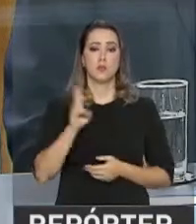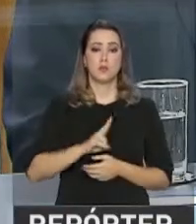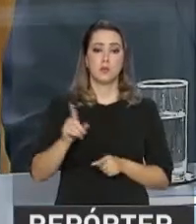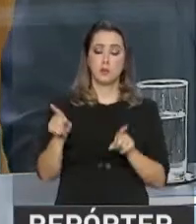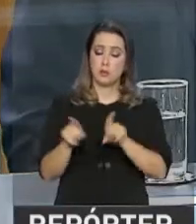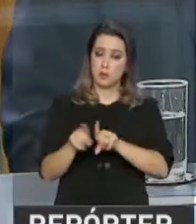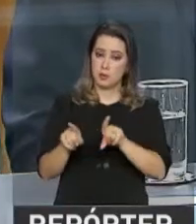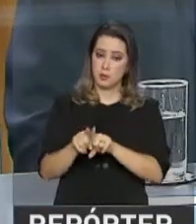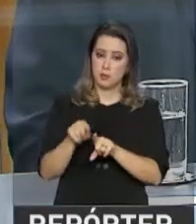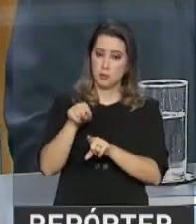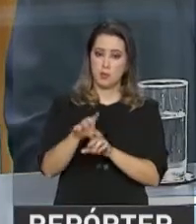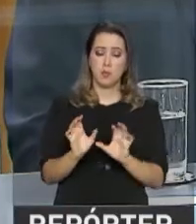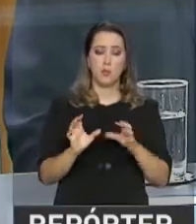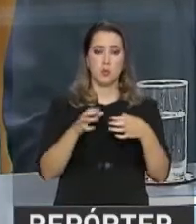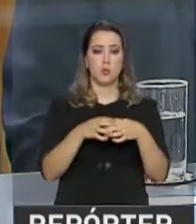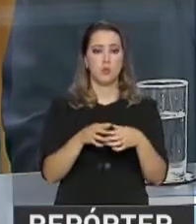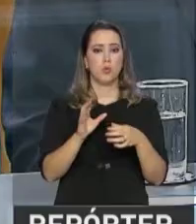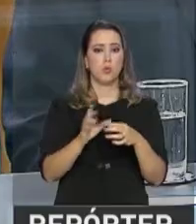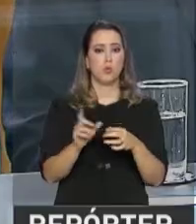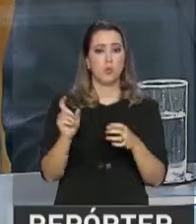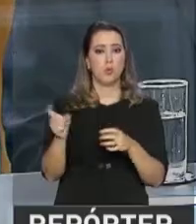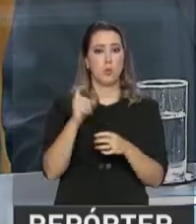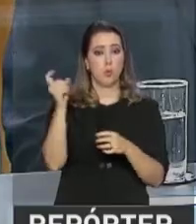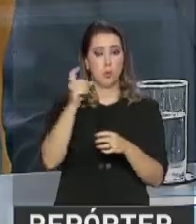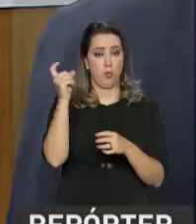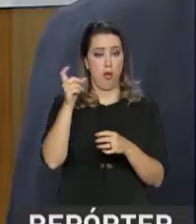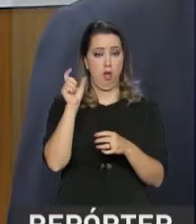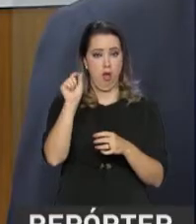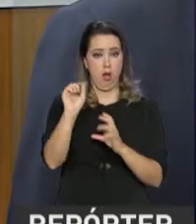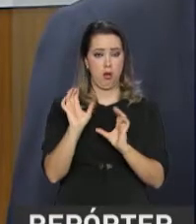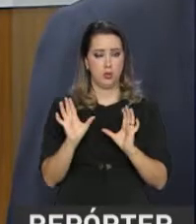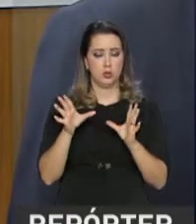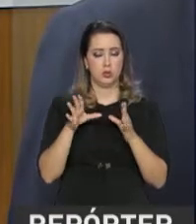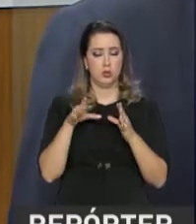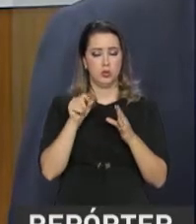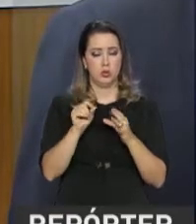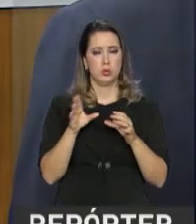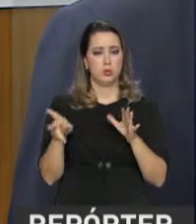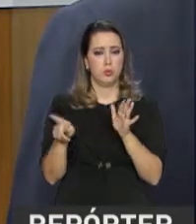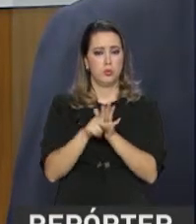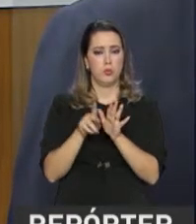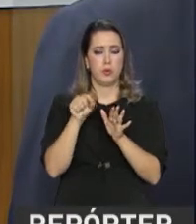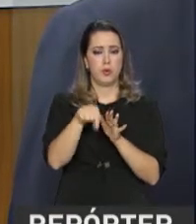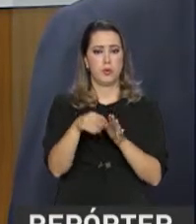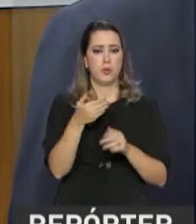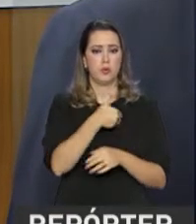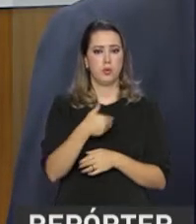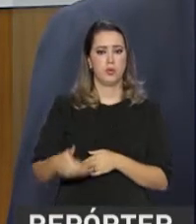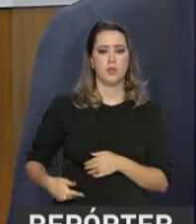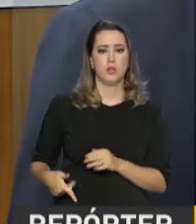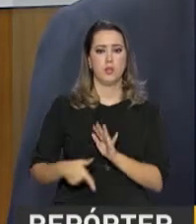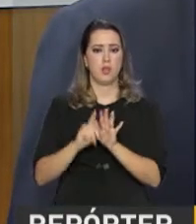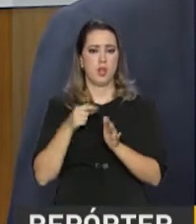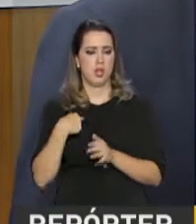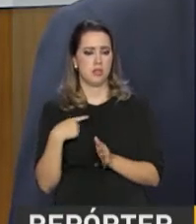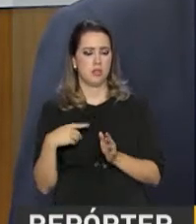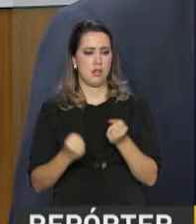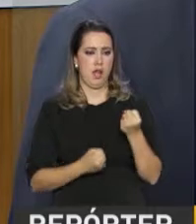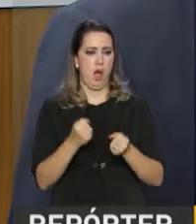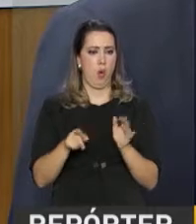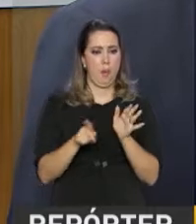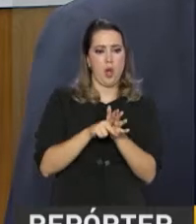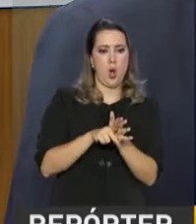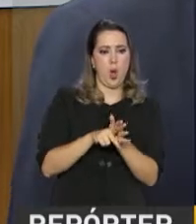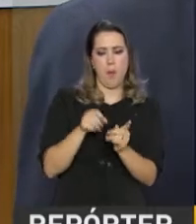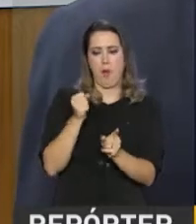usado também por funcionários do alto escalão dos ministérios antes nós tínhamos carros próprios temos carros alugados motorista despesas de